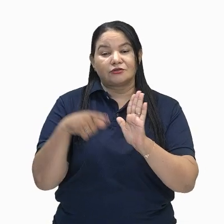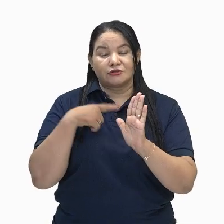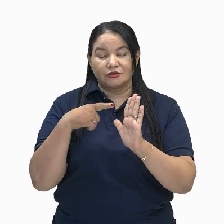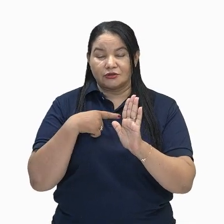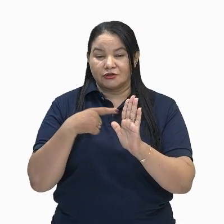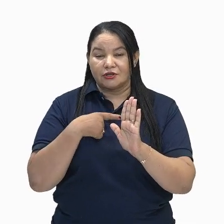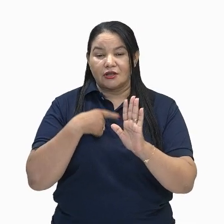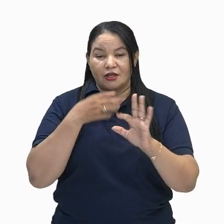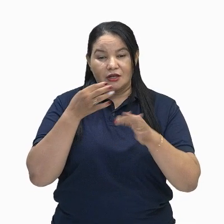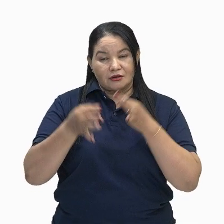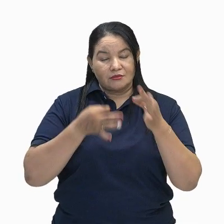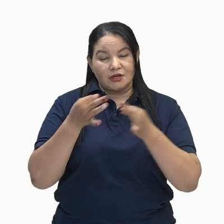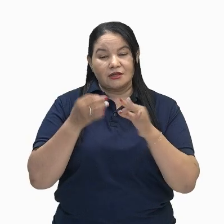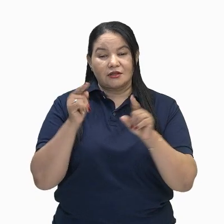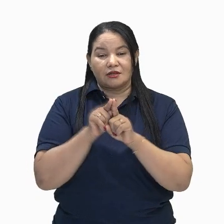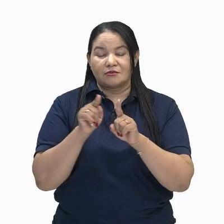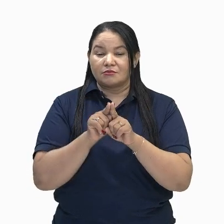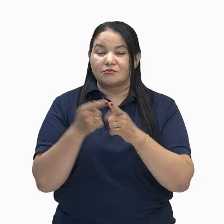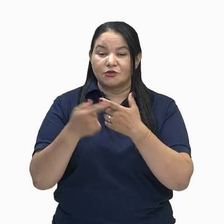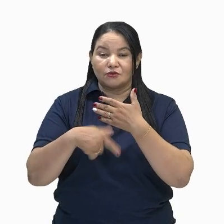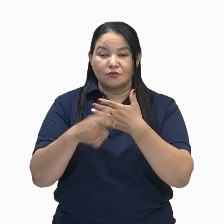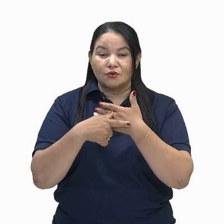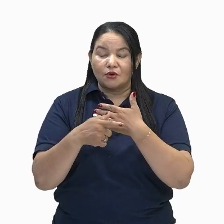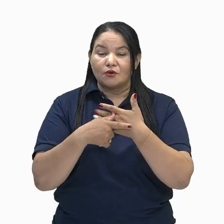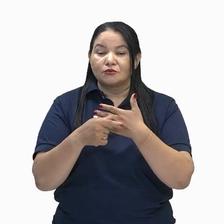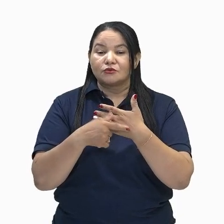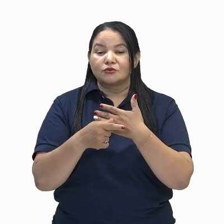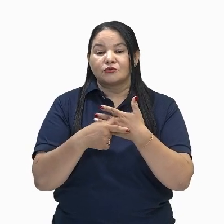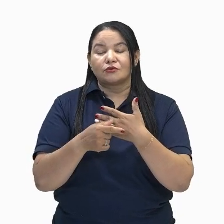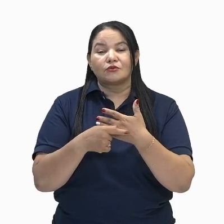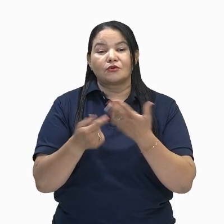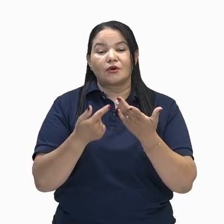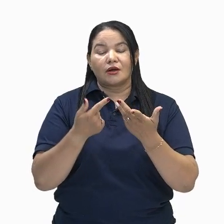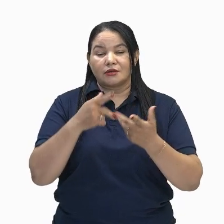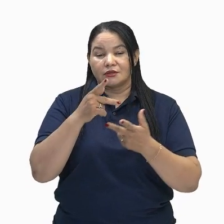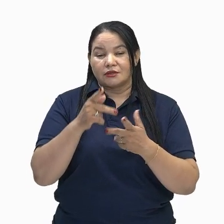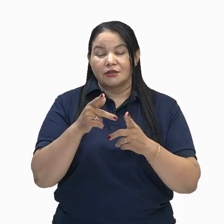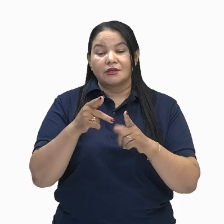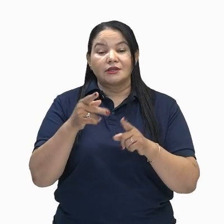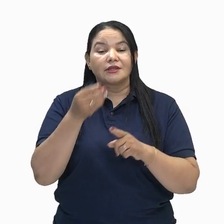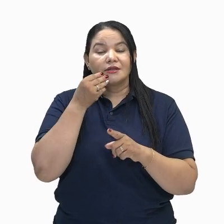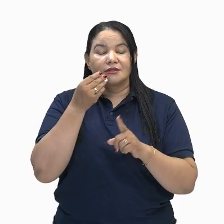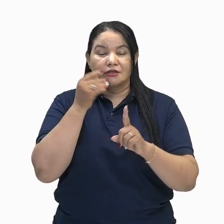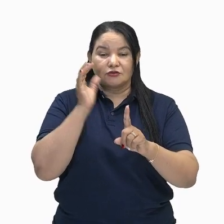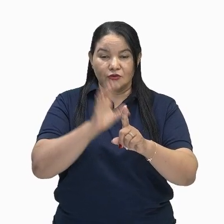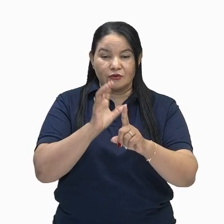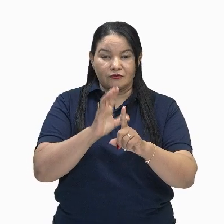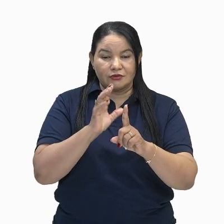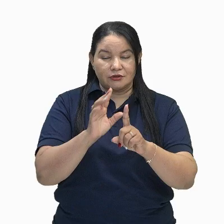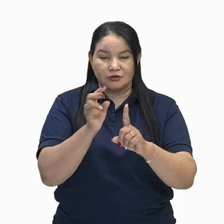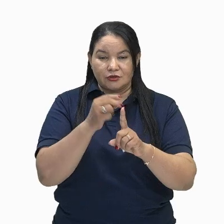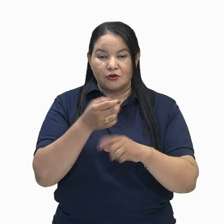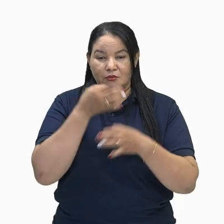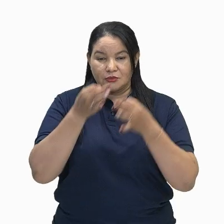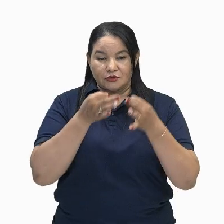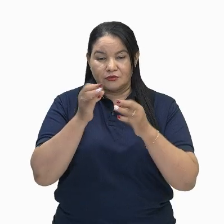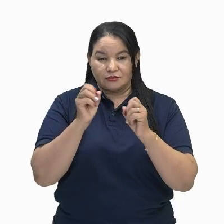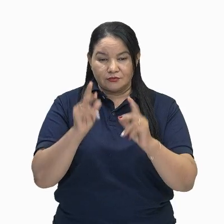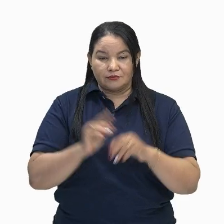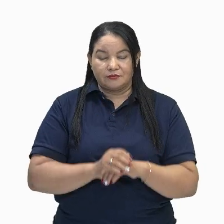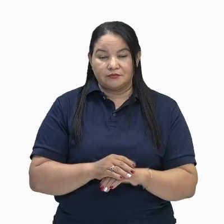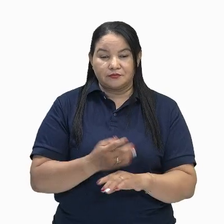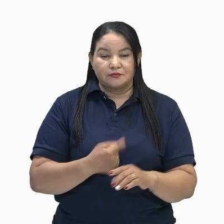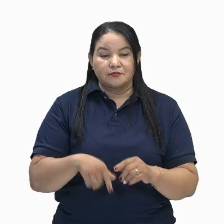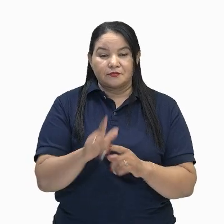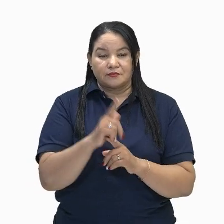o autor que vai estar tentando convencer o leitor sobre um ponto de vista. O tipo textual injuntivo, ele